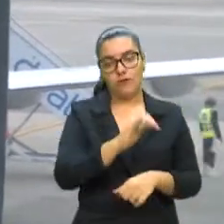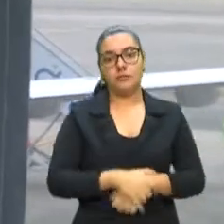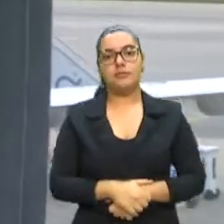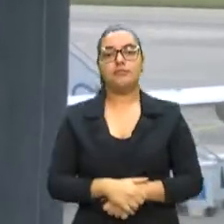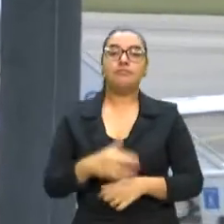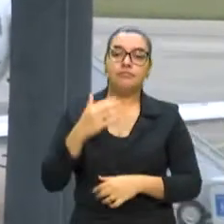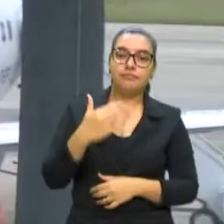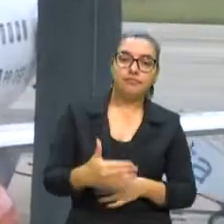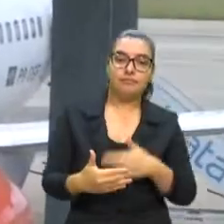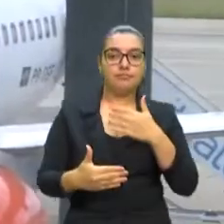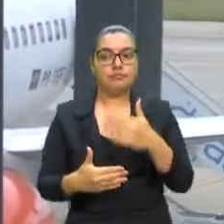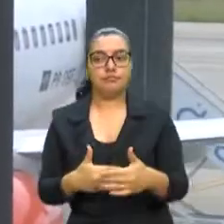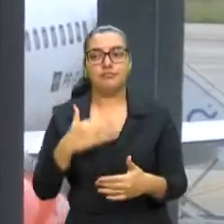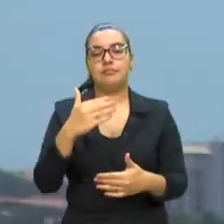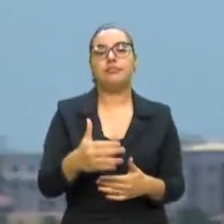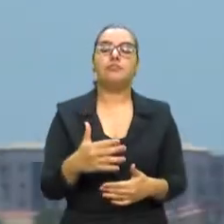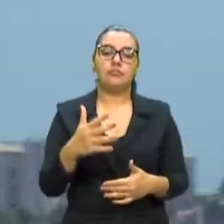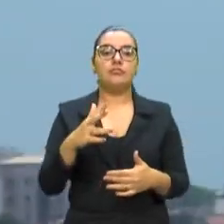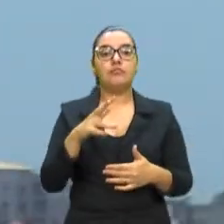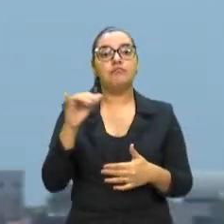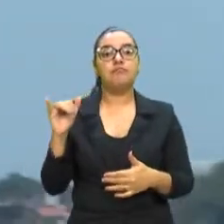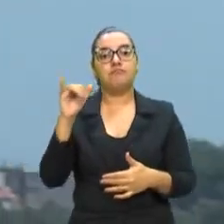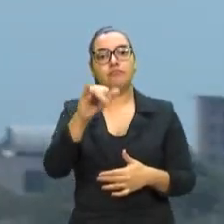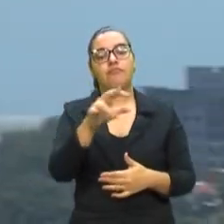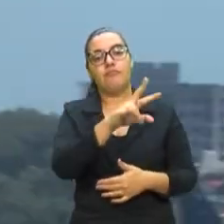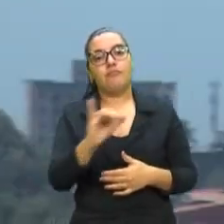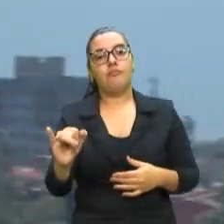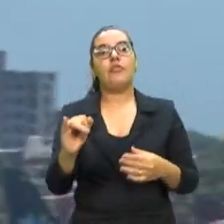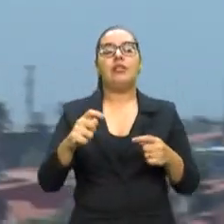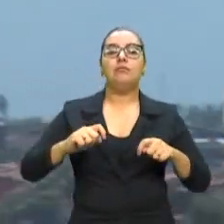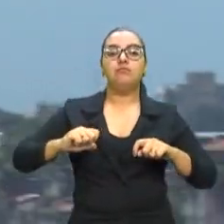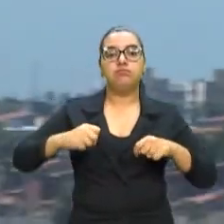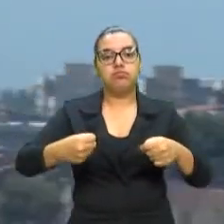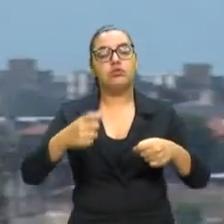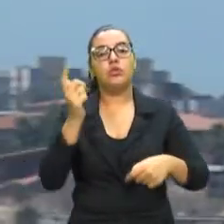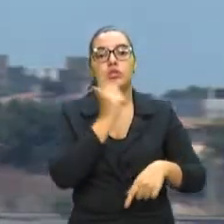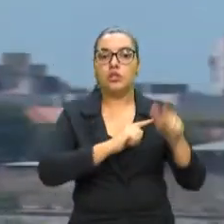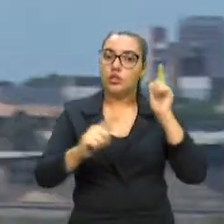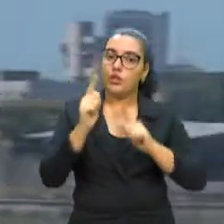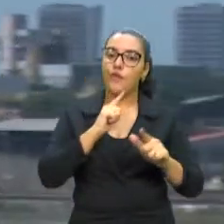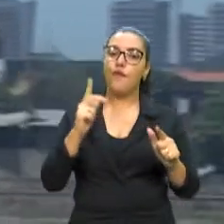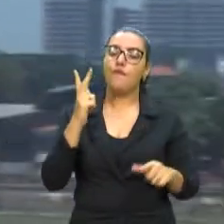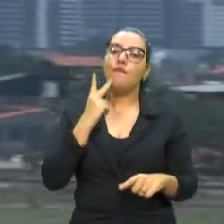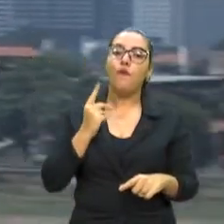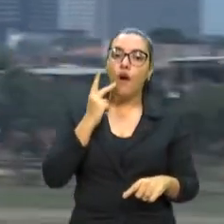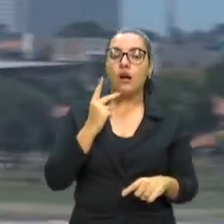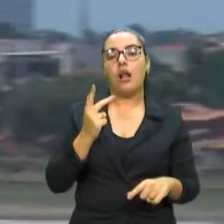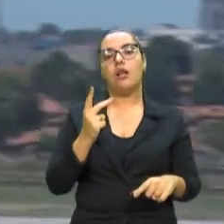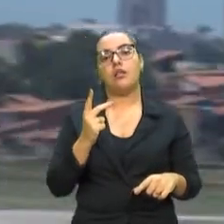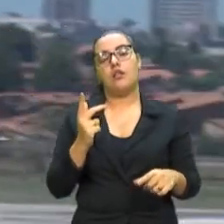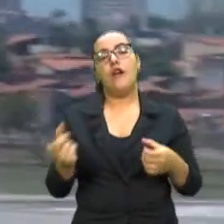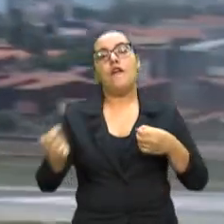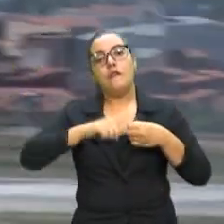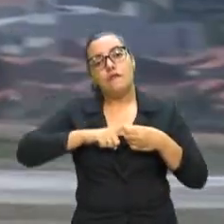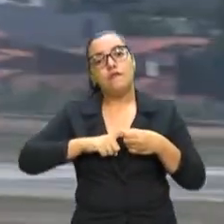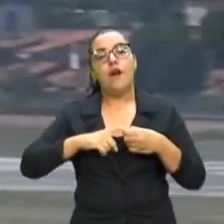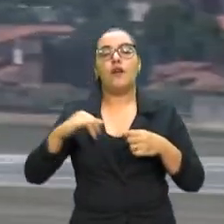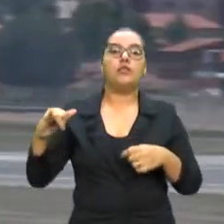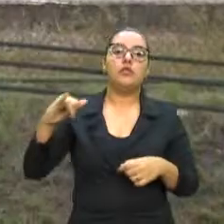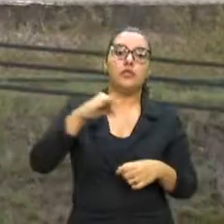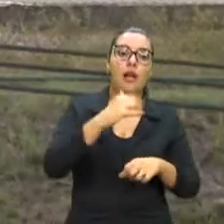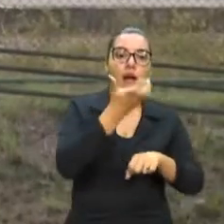as companhias aéreas anunciam reforço nas frotas com destino a Fortaleza, bem como o retorno de frotas em